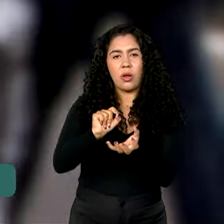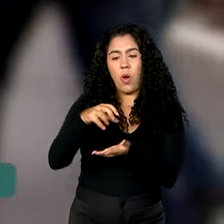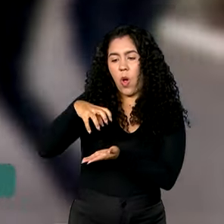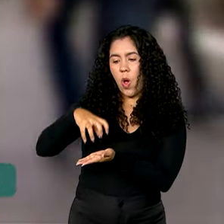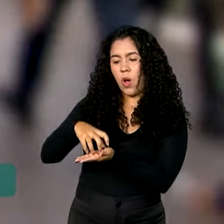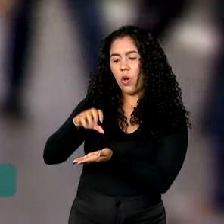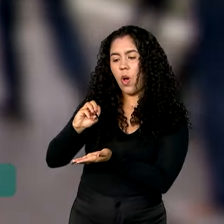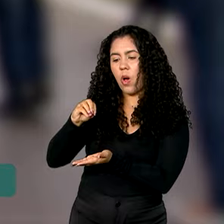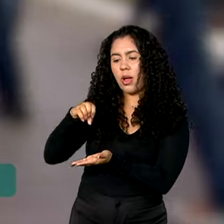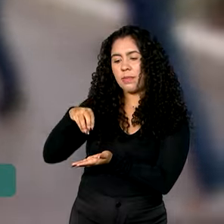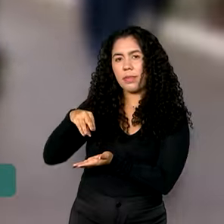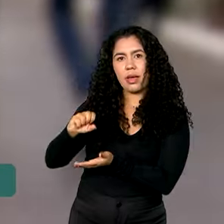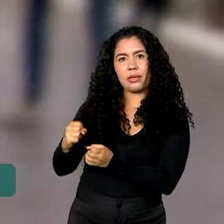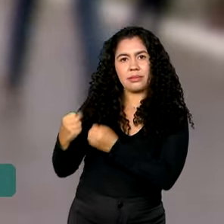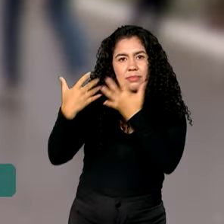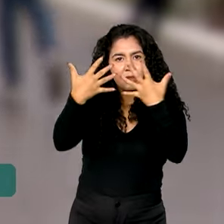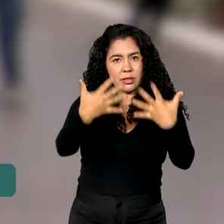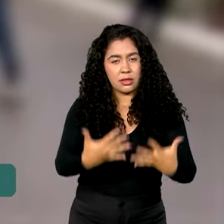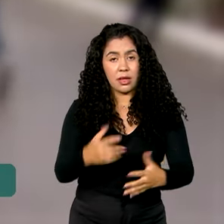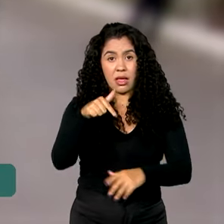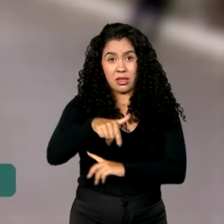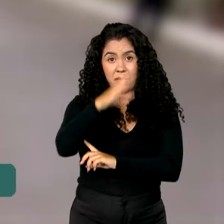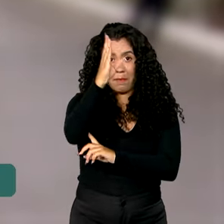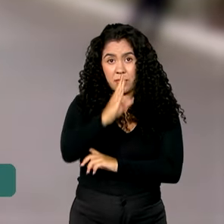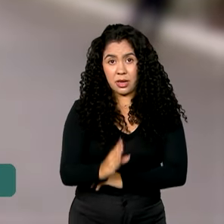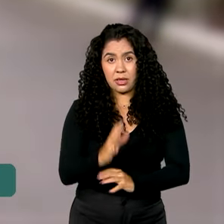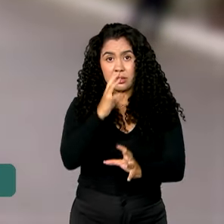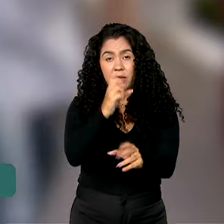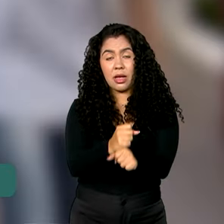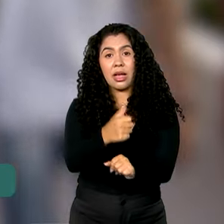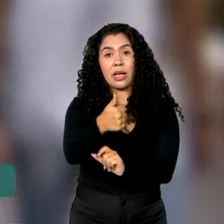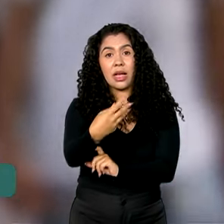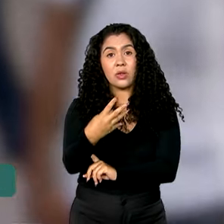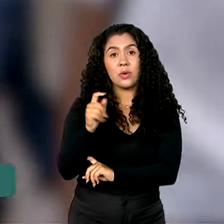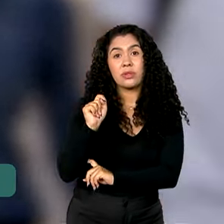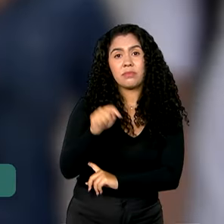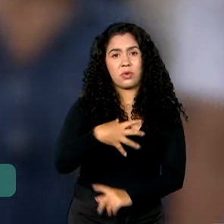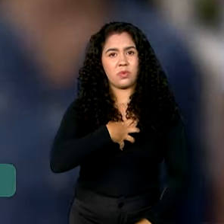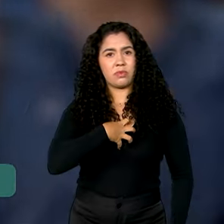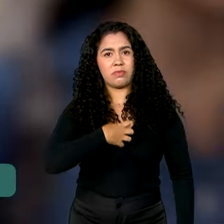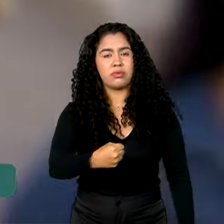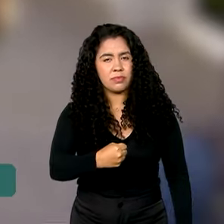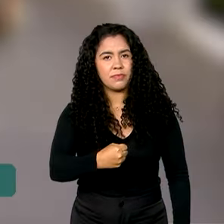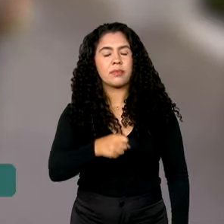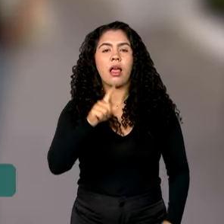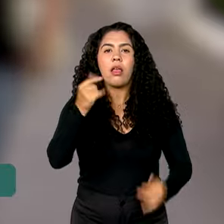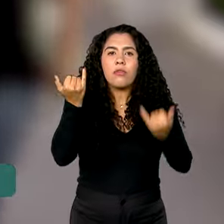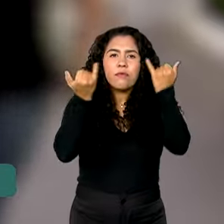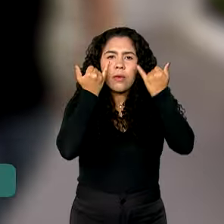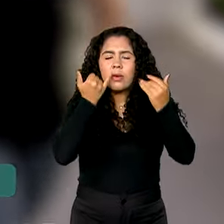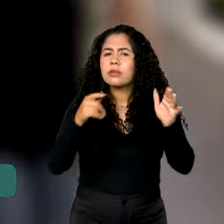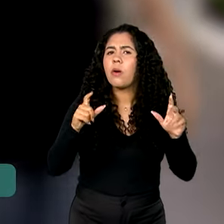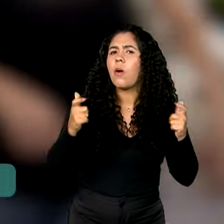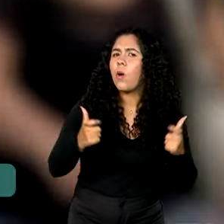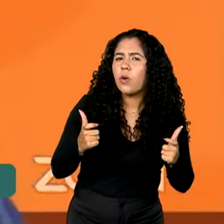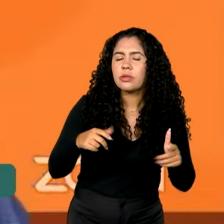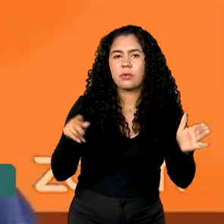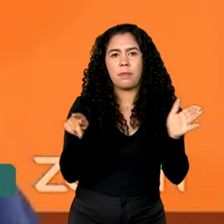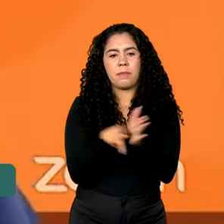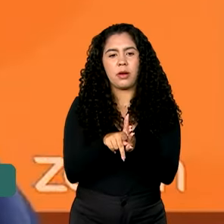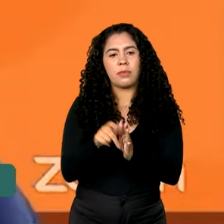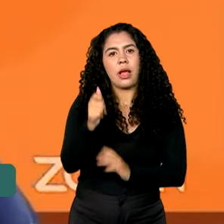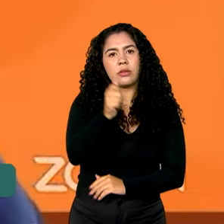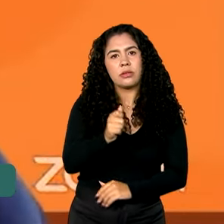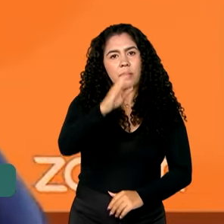Brasil, a média anual é de cerca de 14 mil suicídios. O dado é da Associação Brasileira de Psiquiatria. A